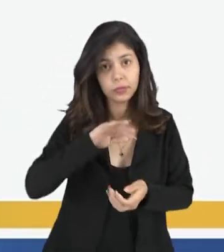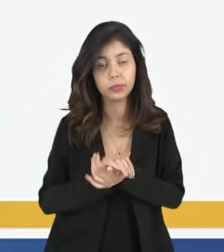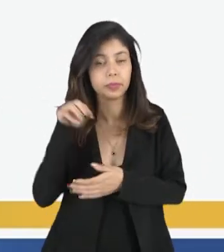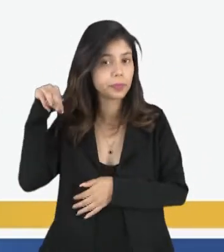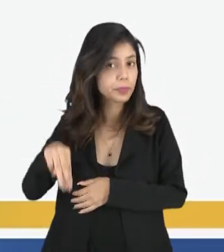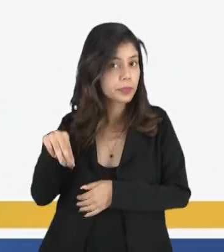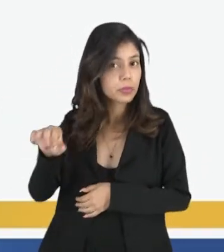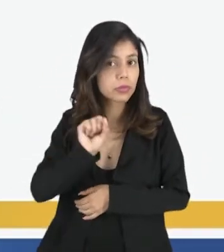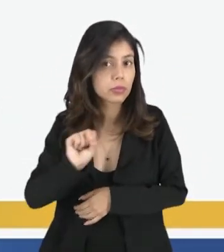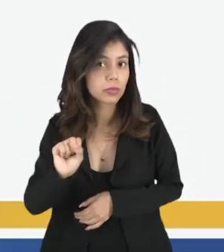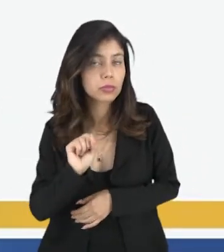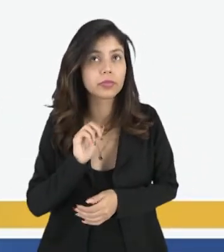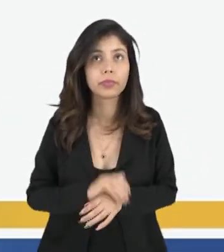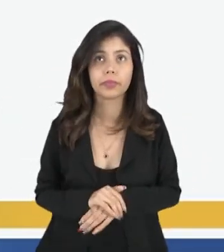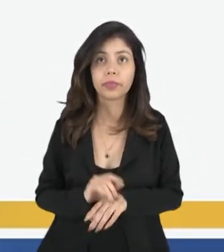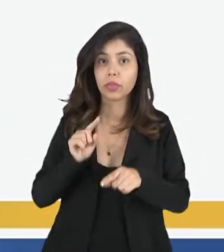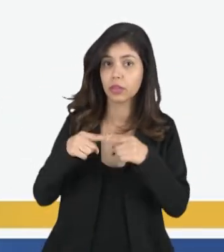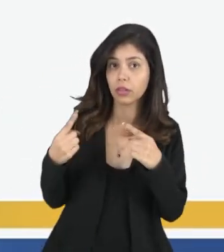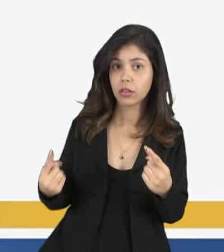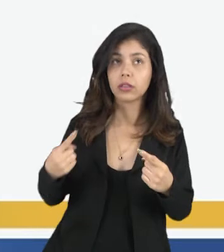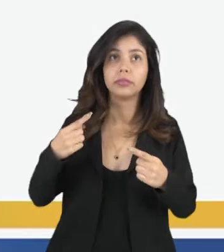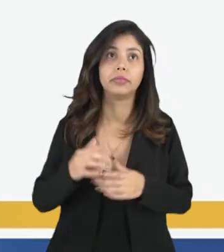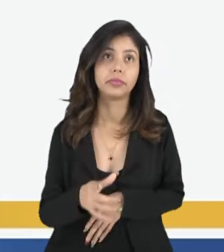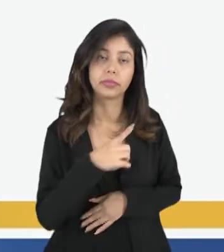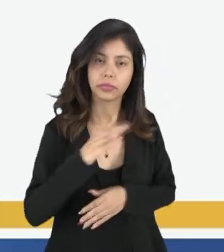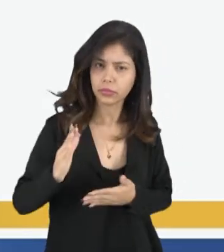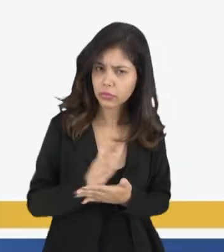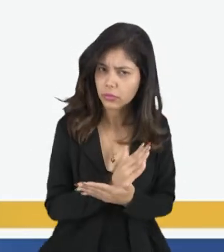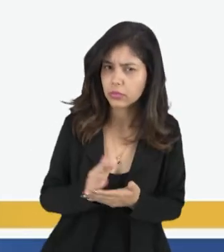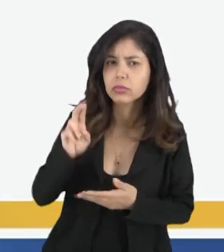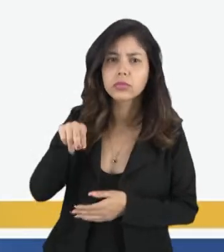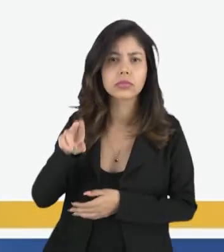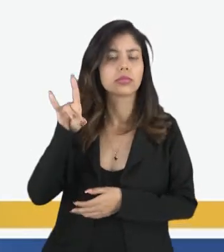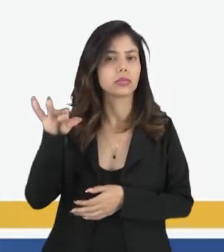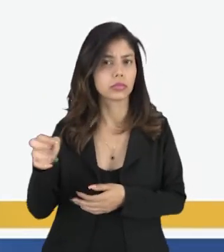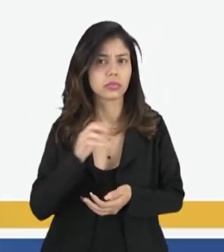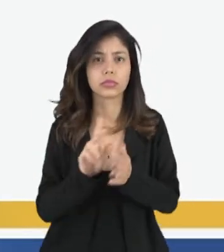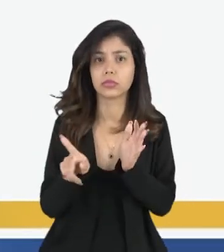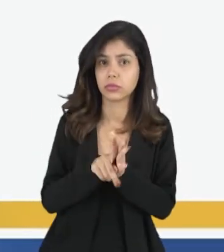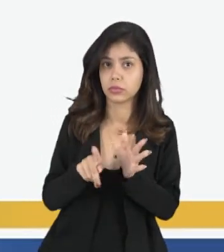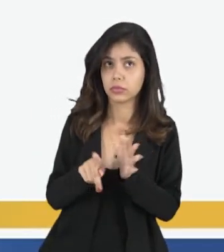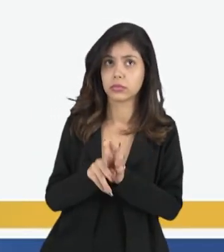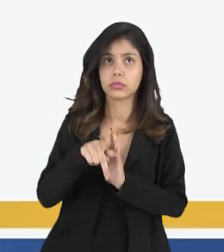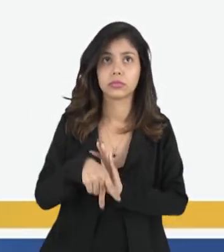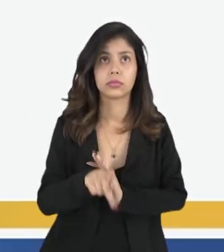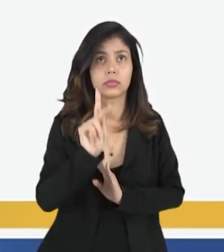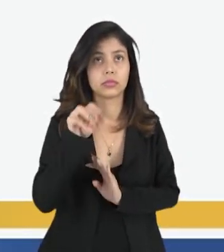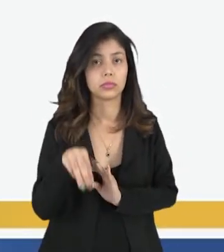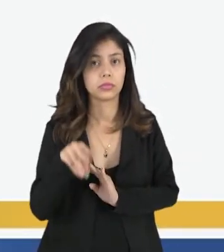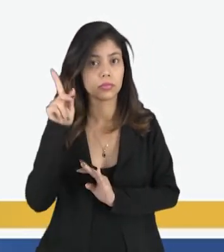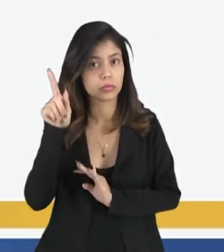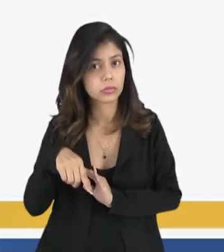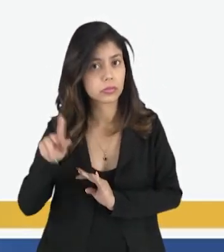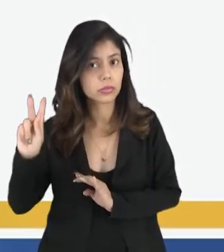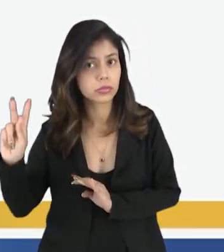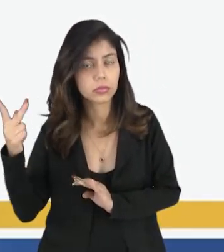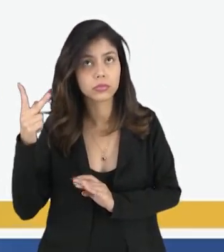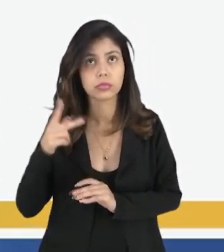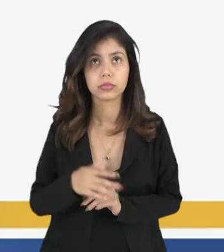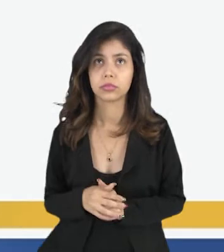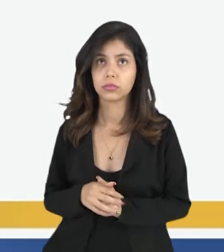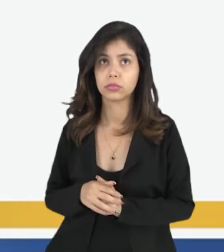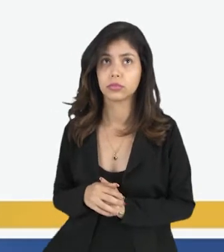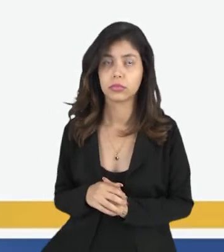por segundo. Porém, existem algumas unidades comuns, como quilômetro por hora, que é mais